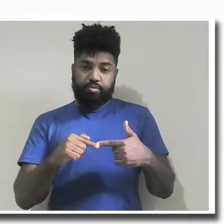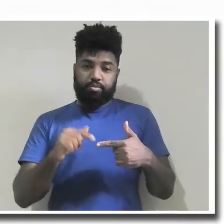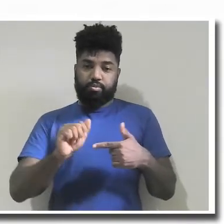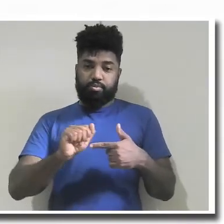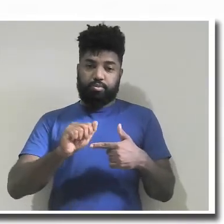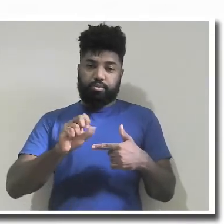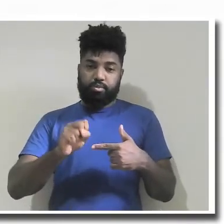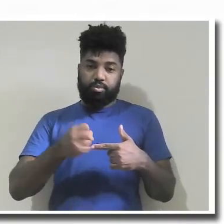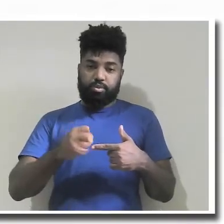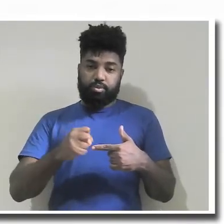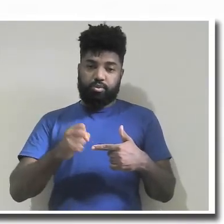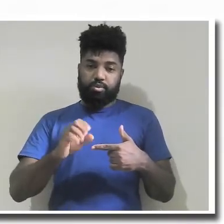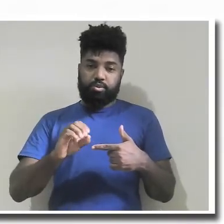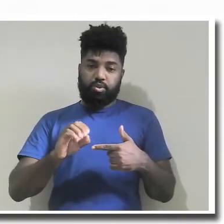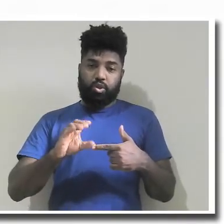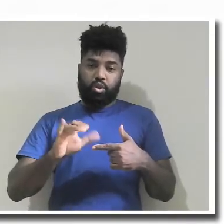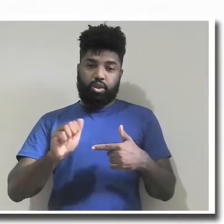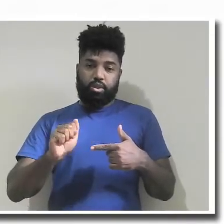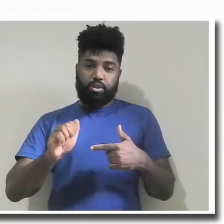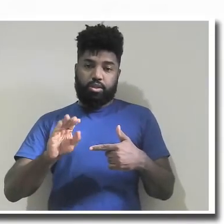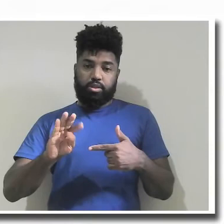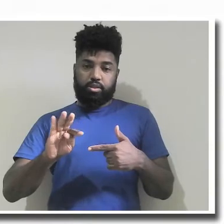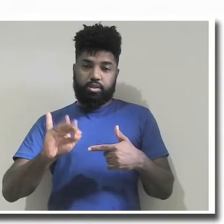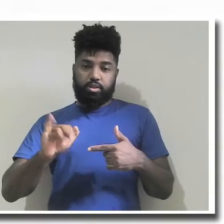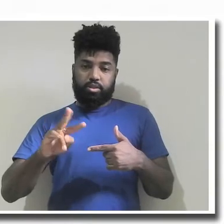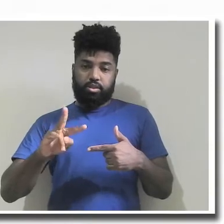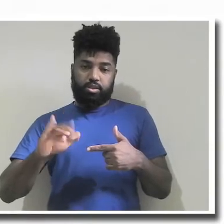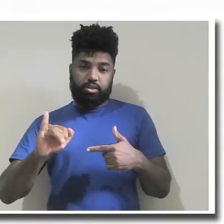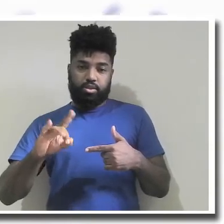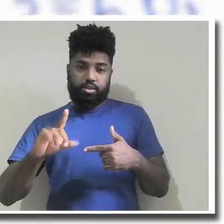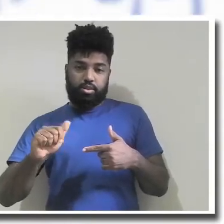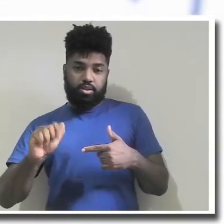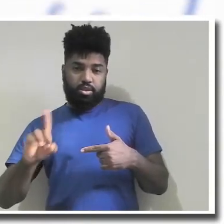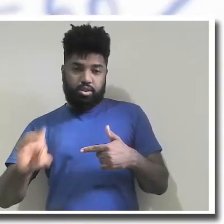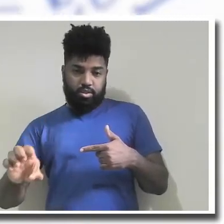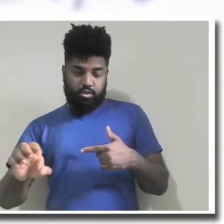associatividade. Como terceira propriedade,